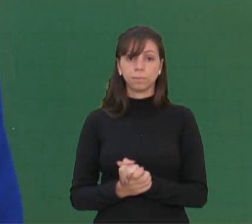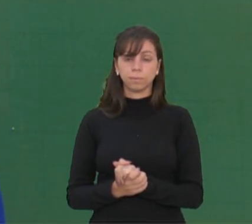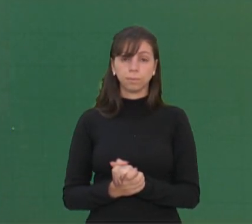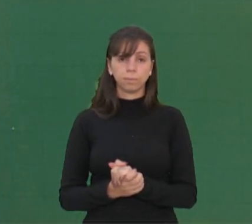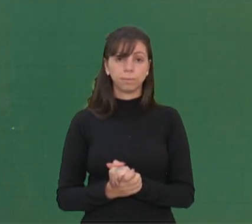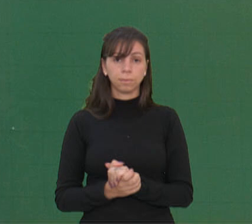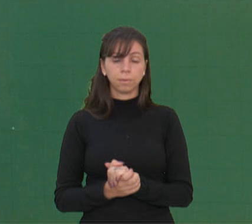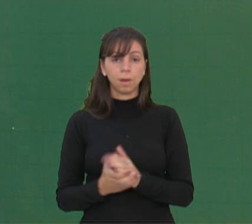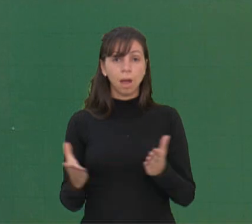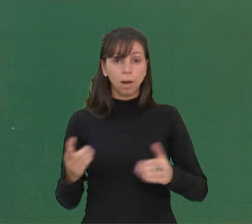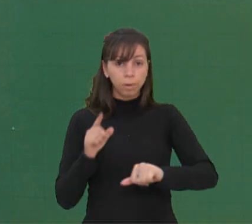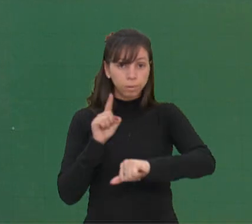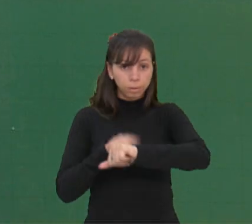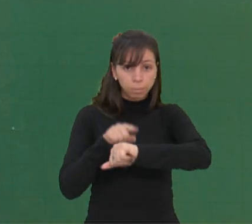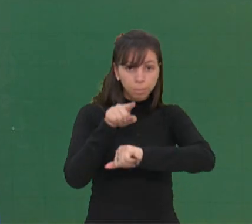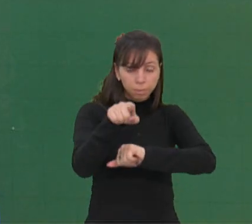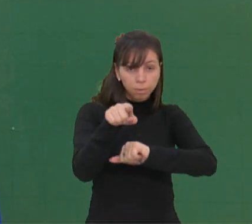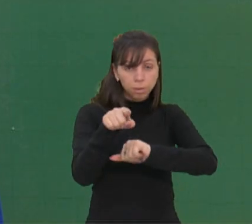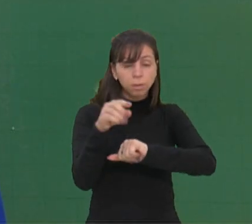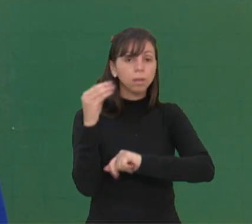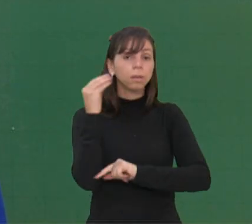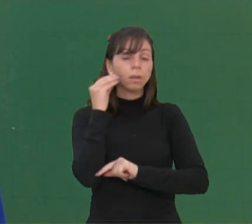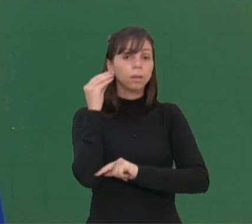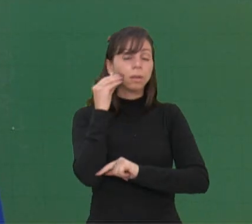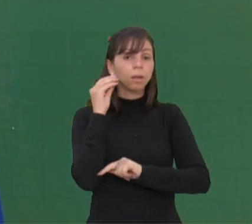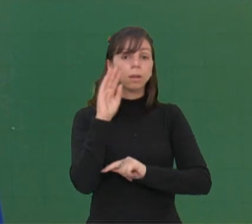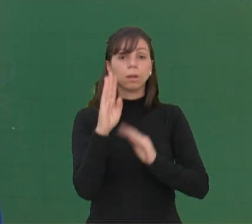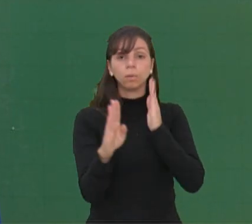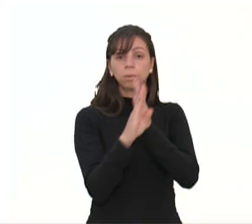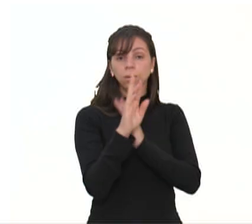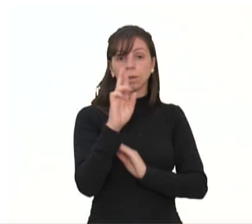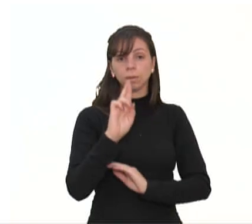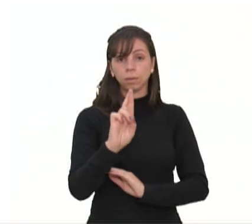Agora eu te dou mais um minutinho para você fazer a letra B.